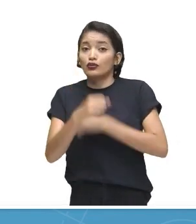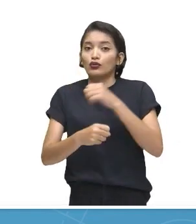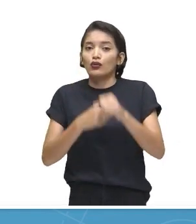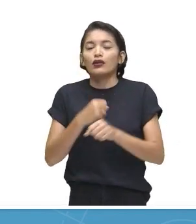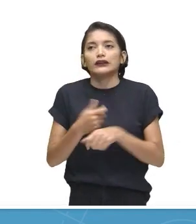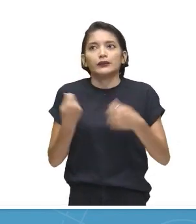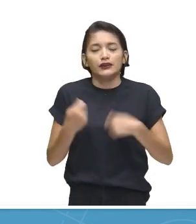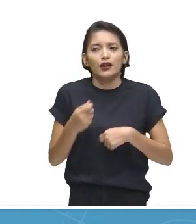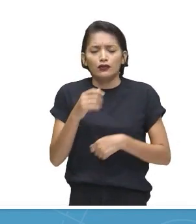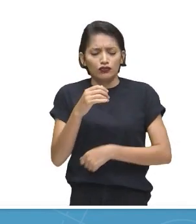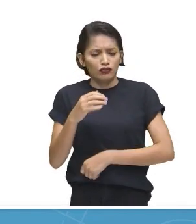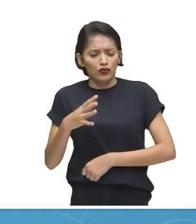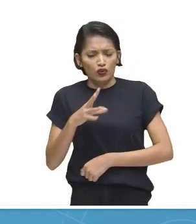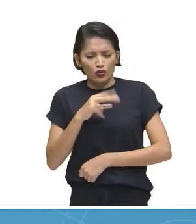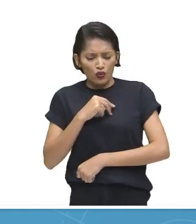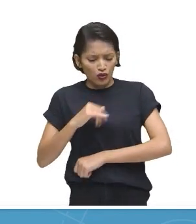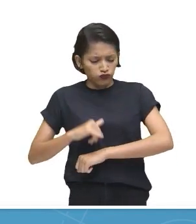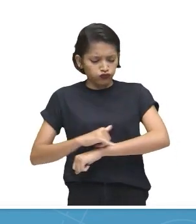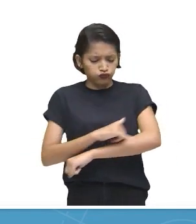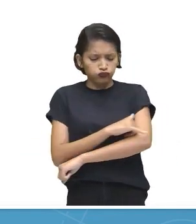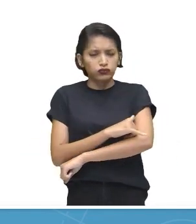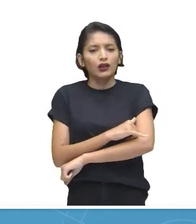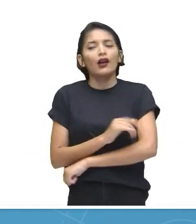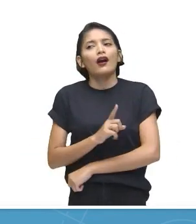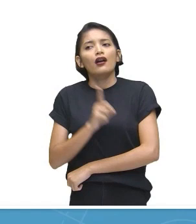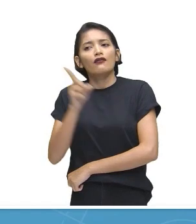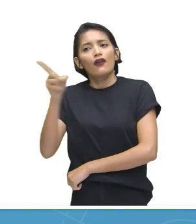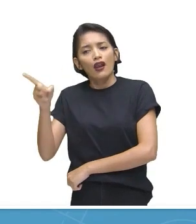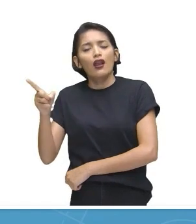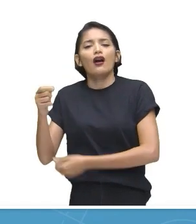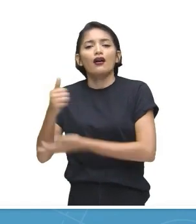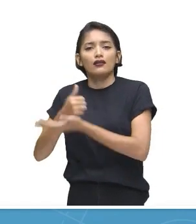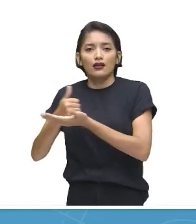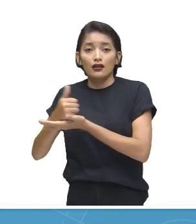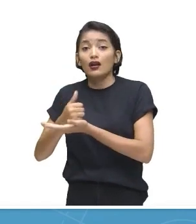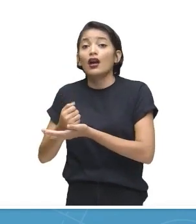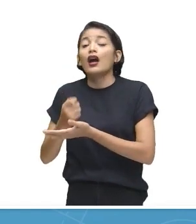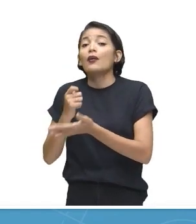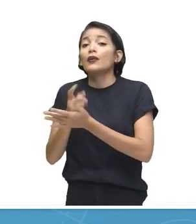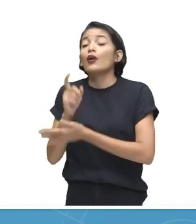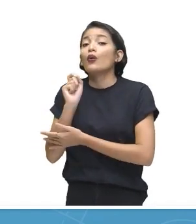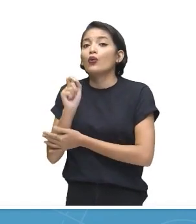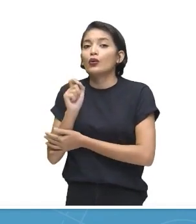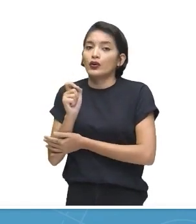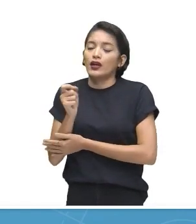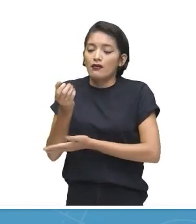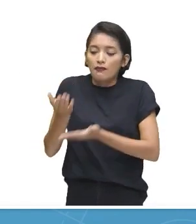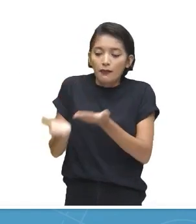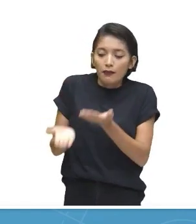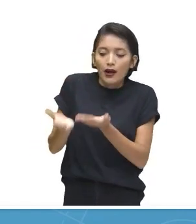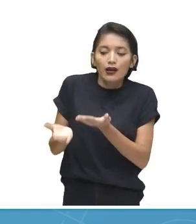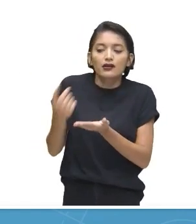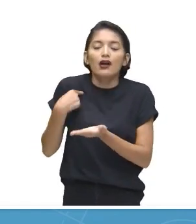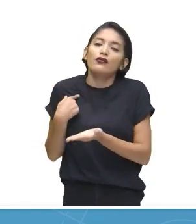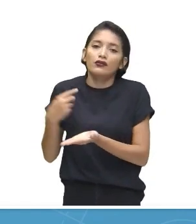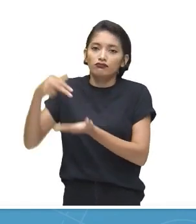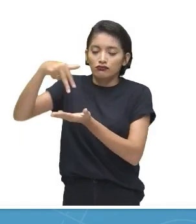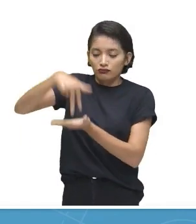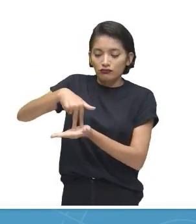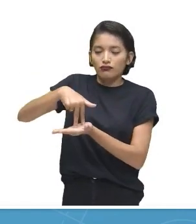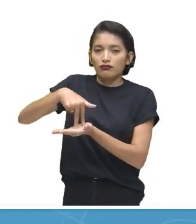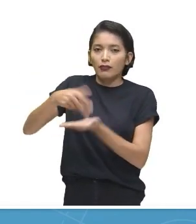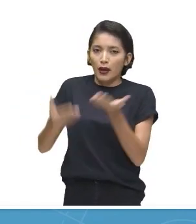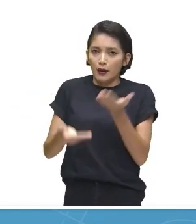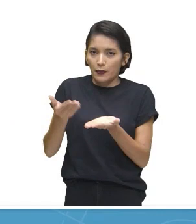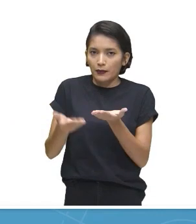pensa, nossa, eu engordei muito. E aí ela vai na farmácia, né, na drogaria, a primeira coisa que ela vê ali é a balança. E o que ela pensa? Vou me pesar. Mas a